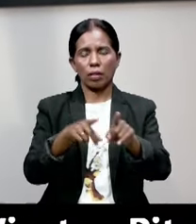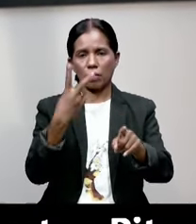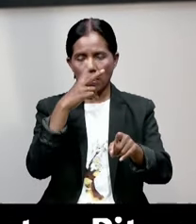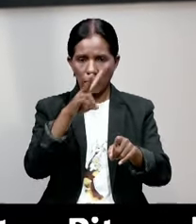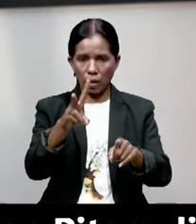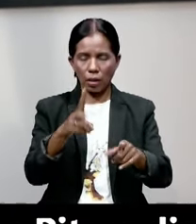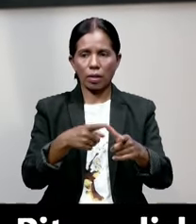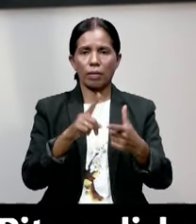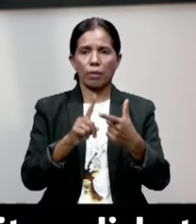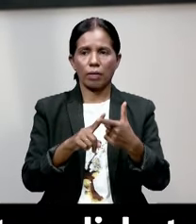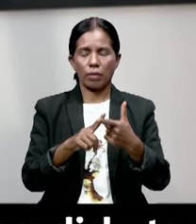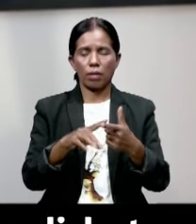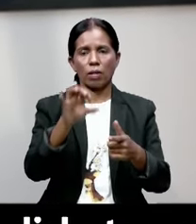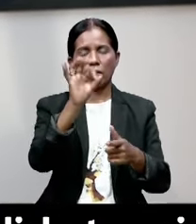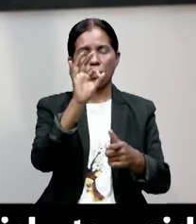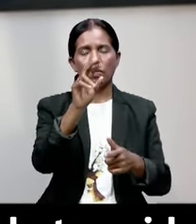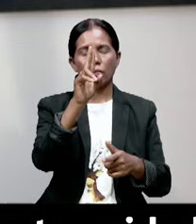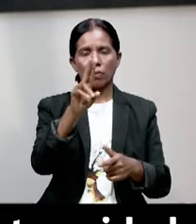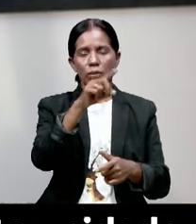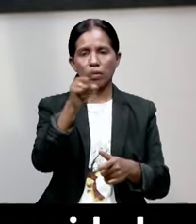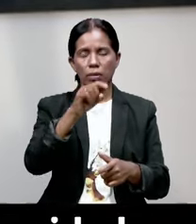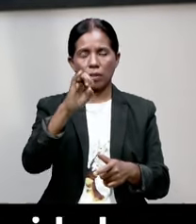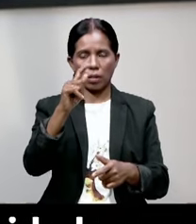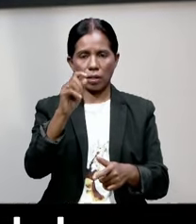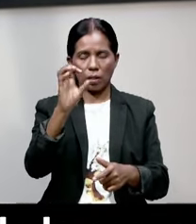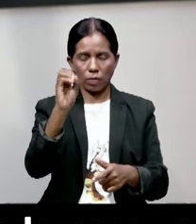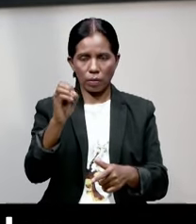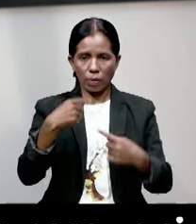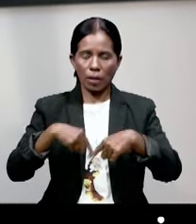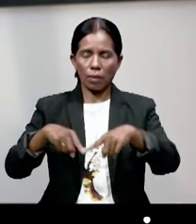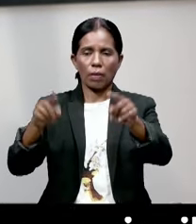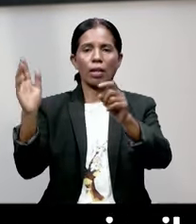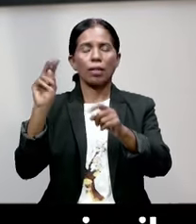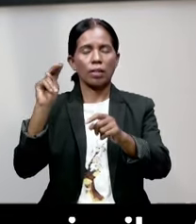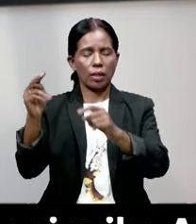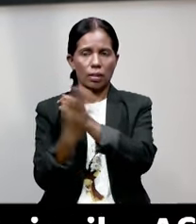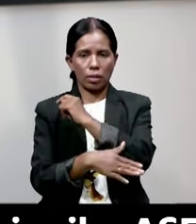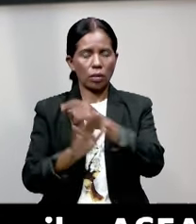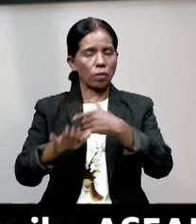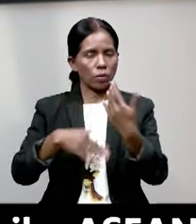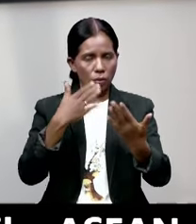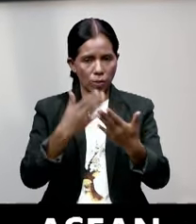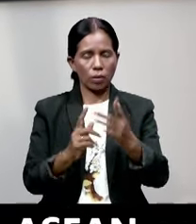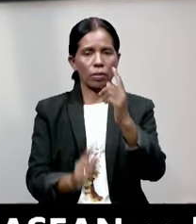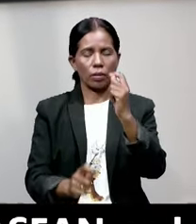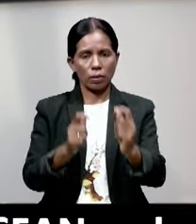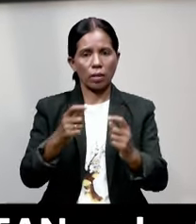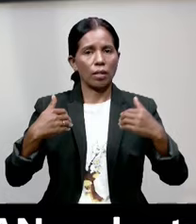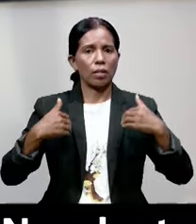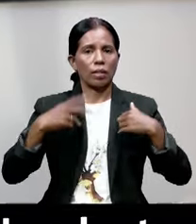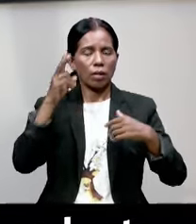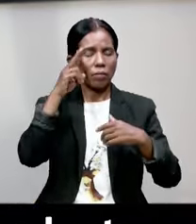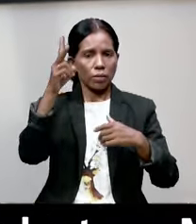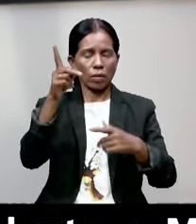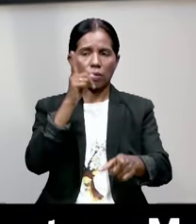nune fugitivo bela fila ba ia nirain. Hirak nehoto, tribunal ia ninha visão própria, ia